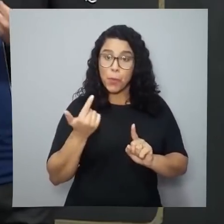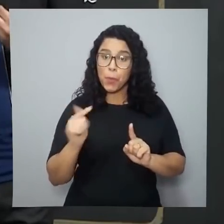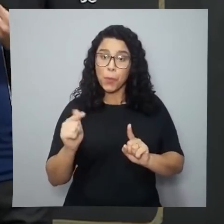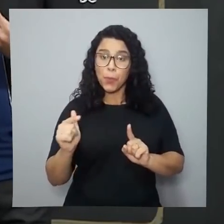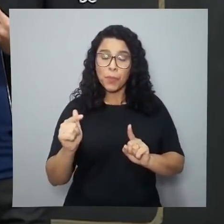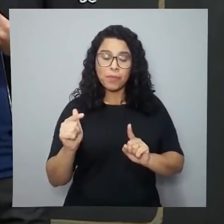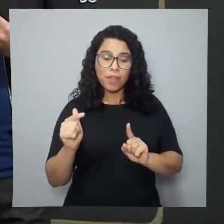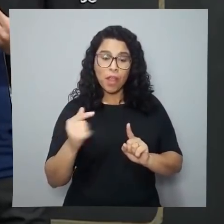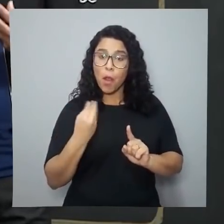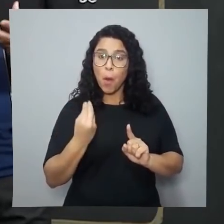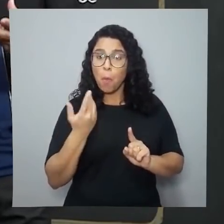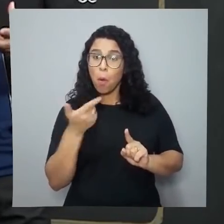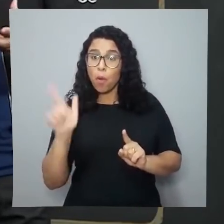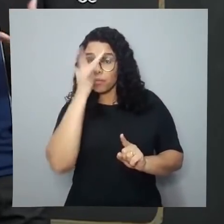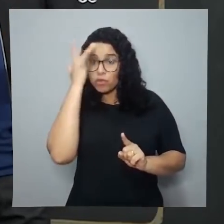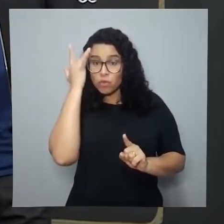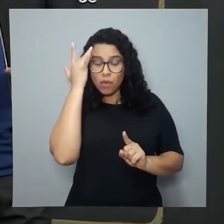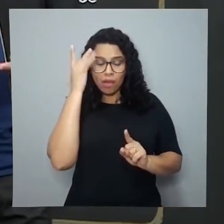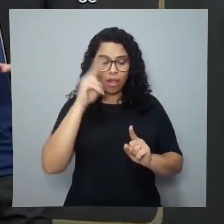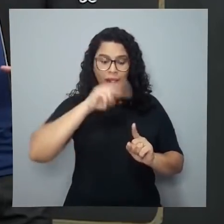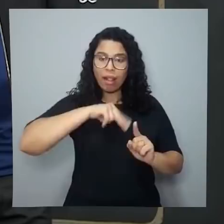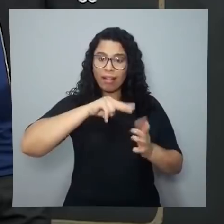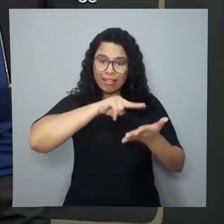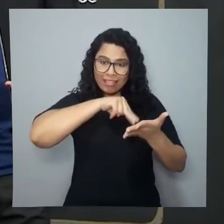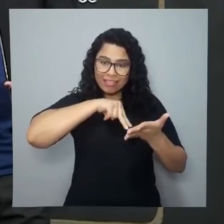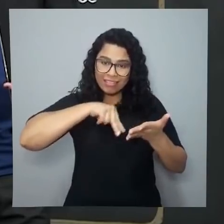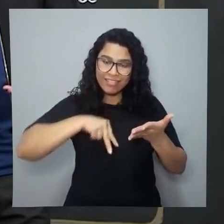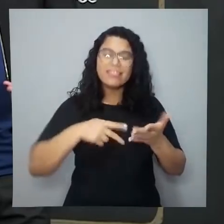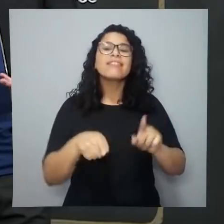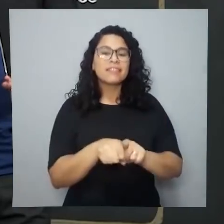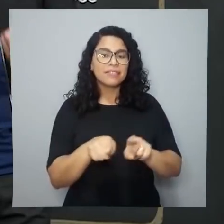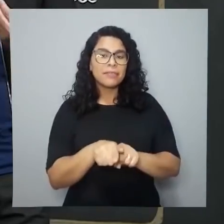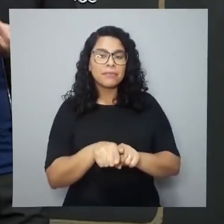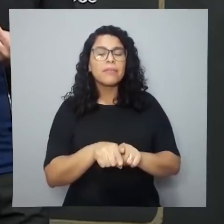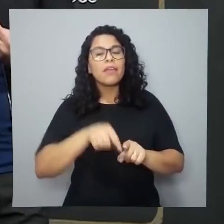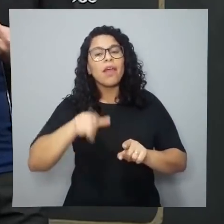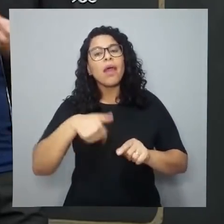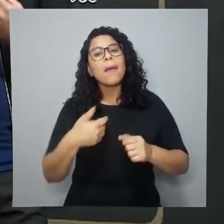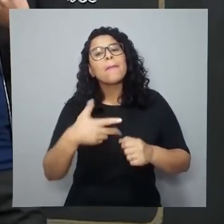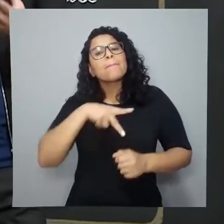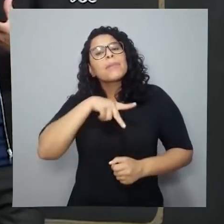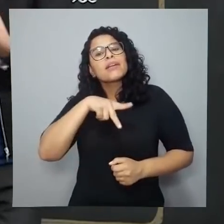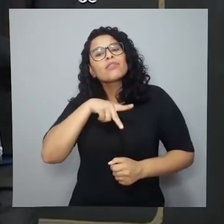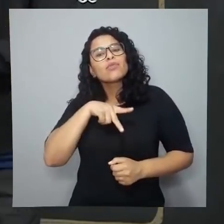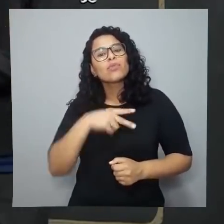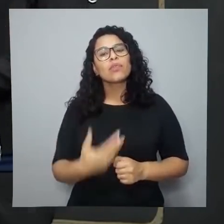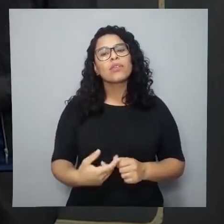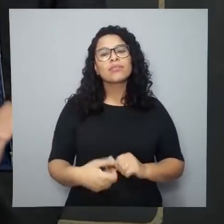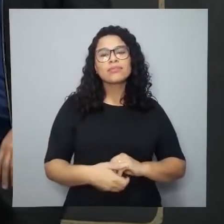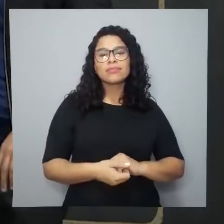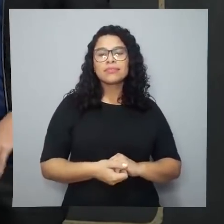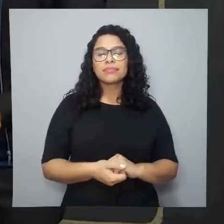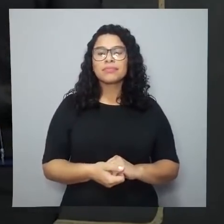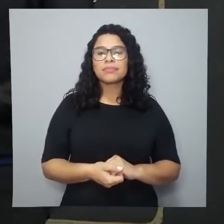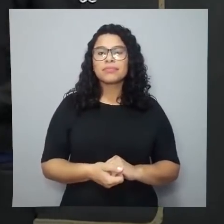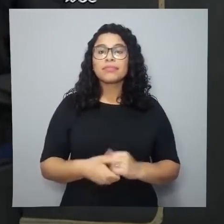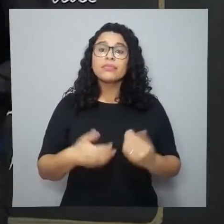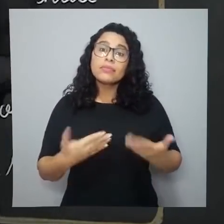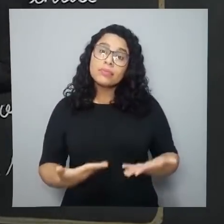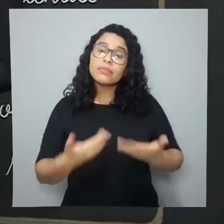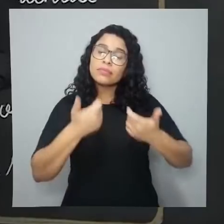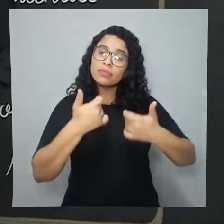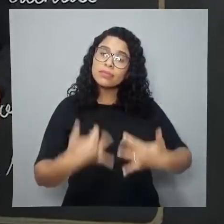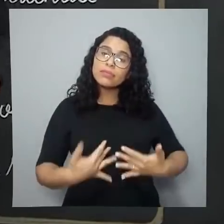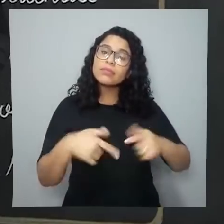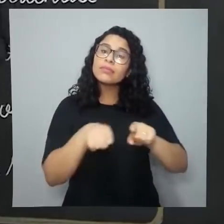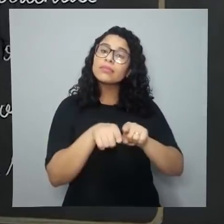narrativa muito particular. Até porque esse é o objetivo dessa narrativa, contar histórias muito particulares, muito íntimas. A gente diz